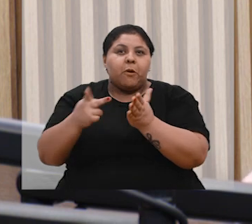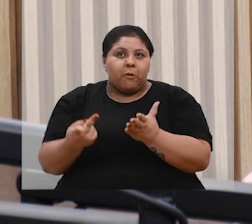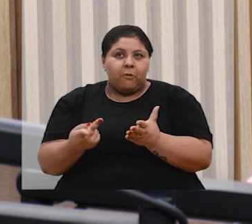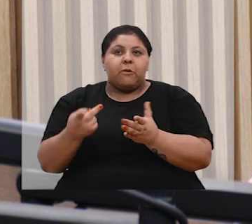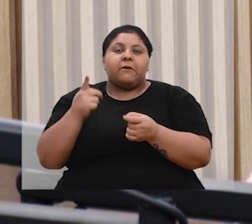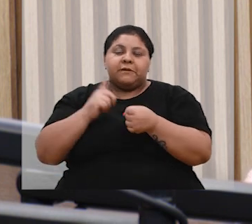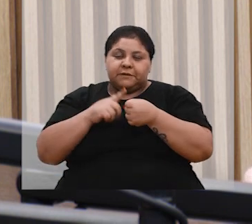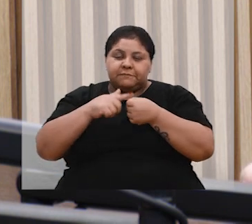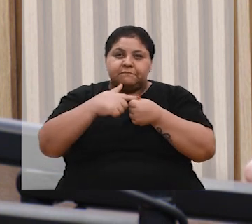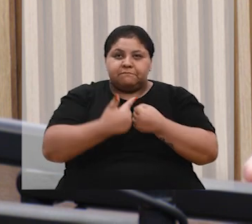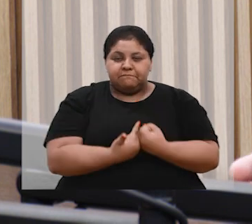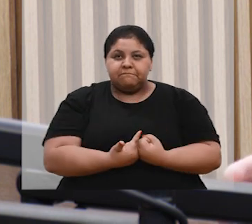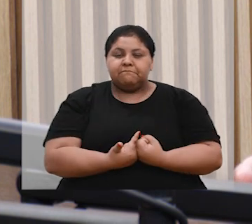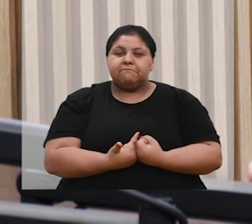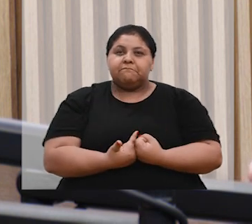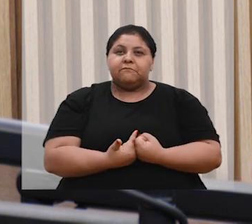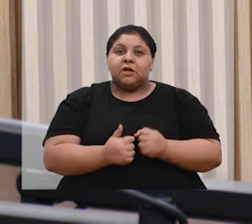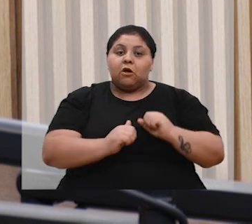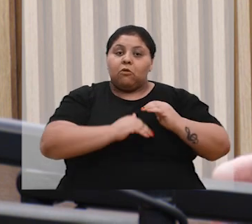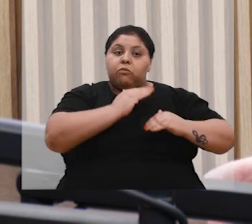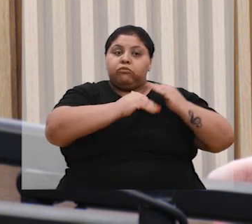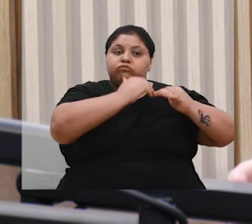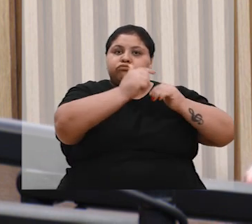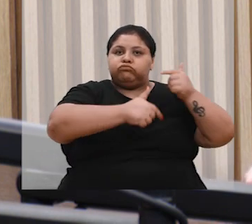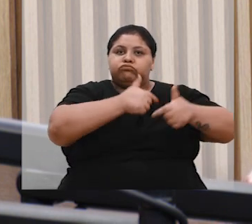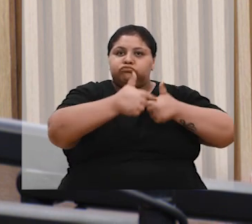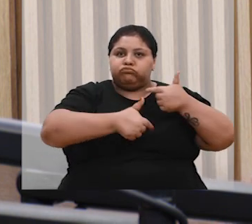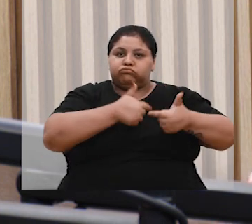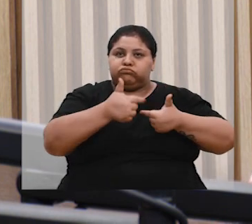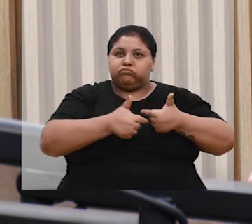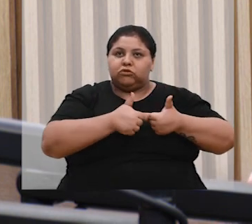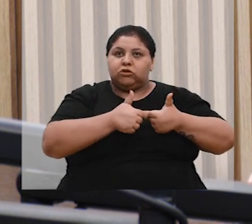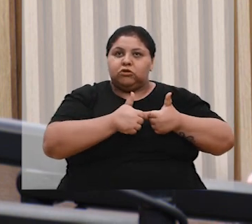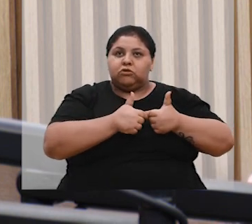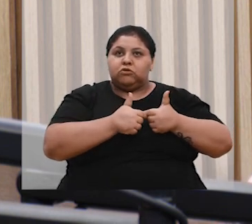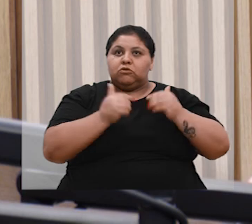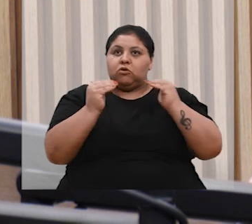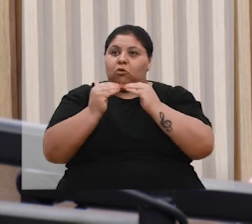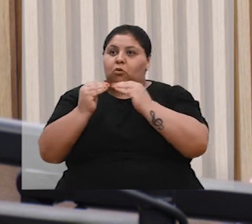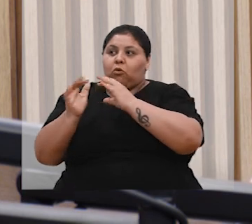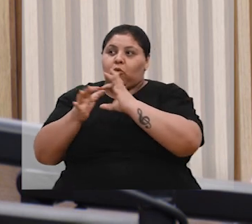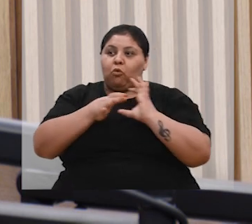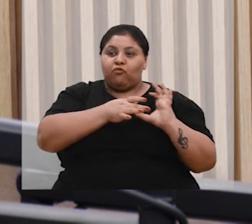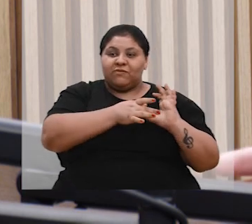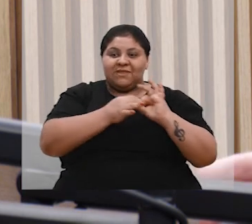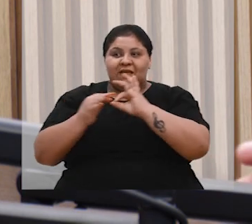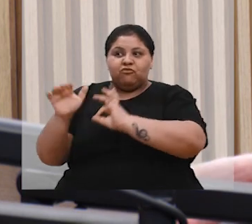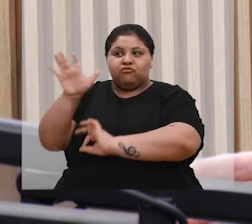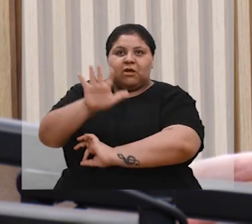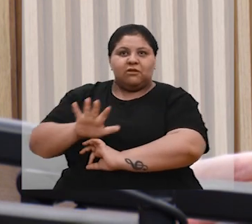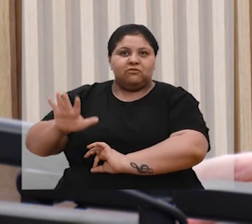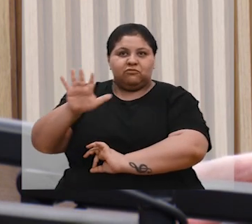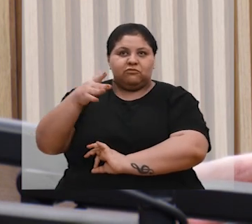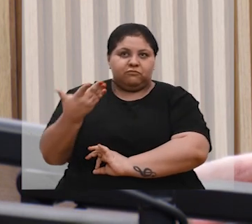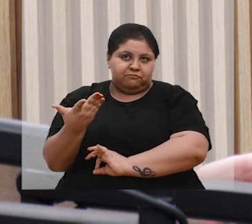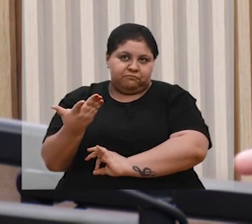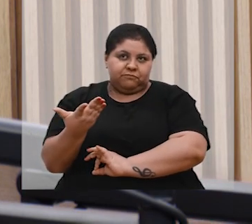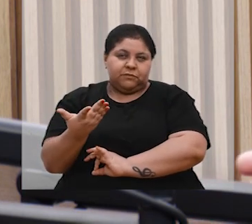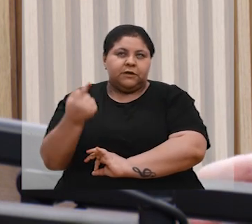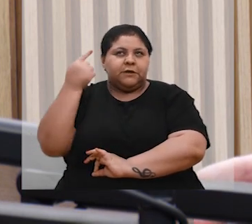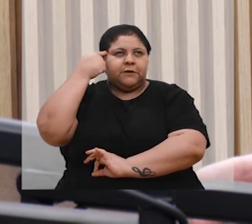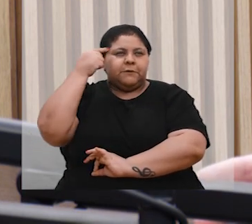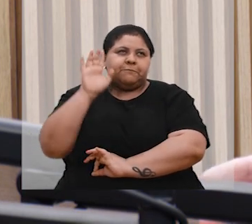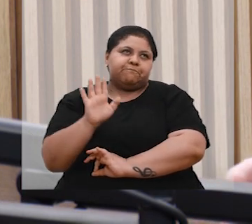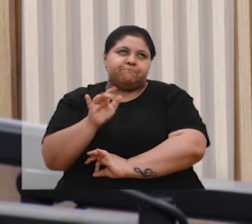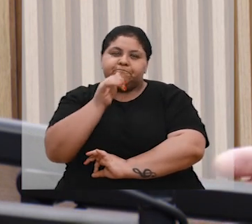cidade, ela desenvolve seus trabalhos em consonância com o contexto nacional, né? Então, se a gente for pensar, por exemplo, o